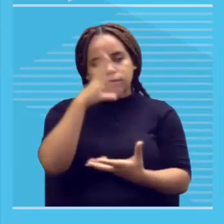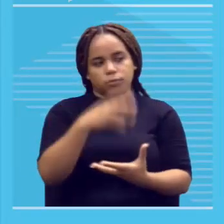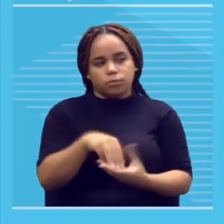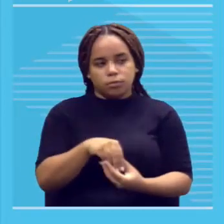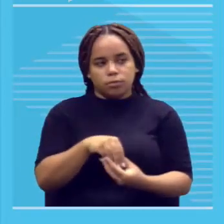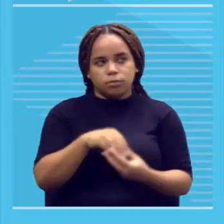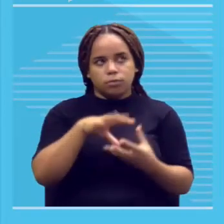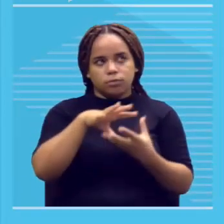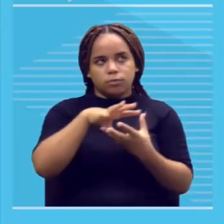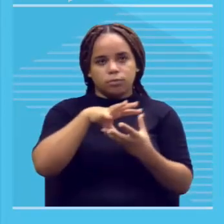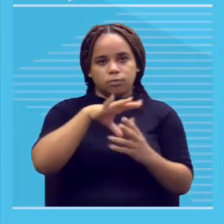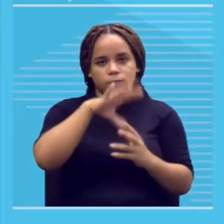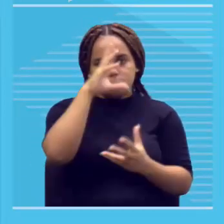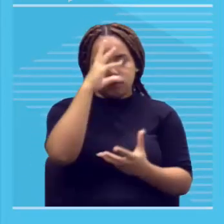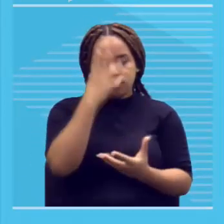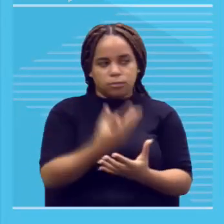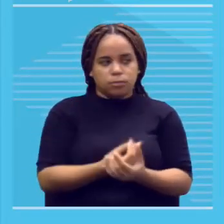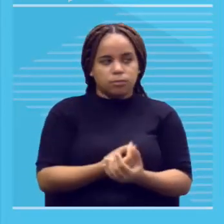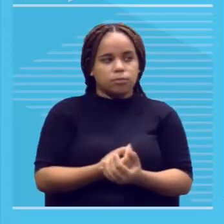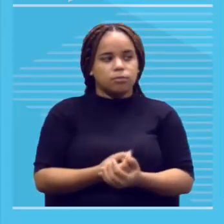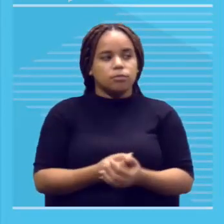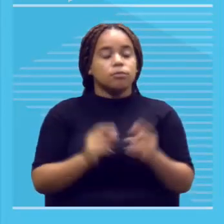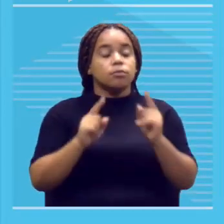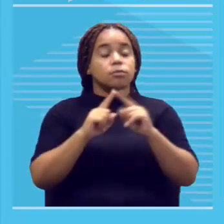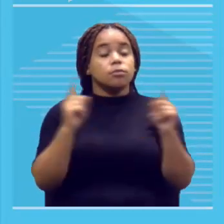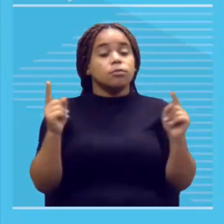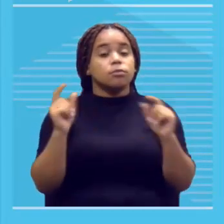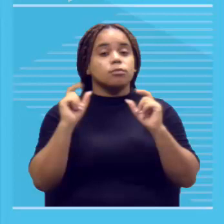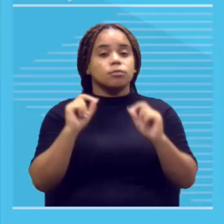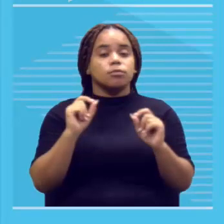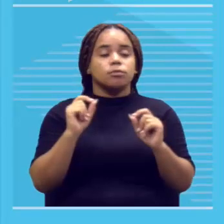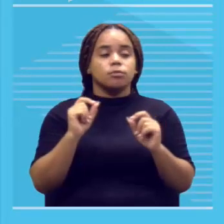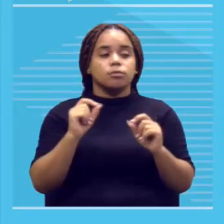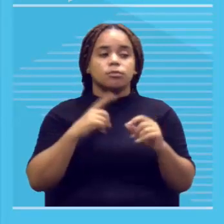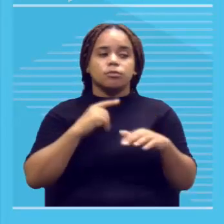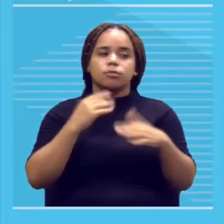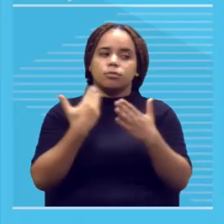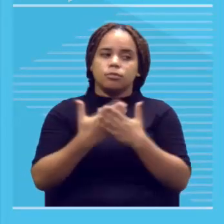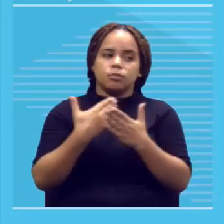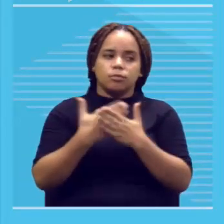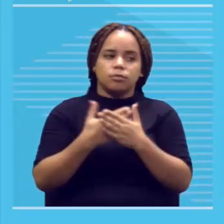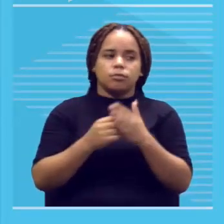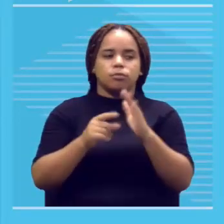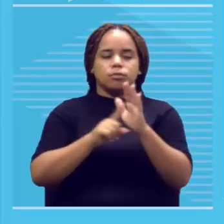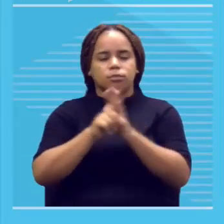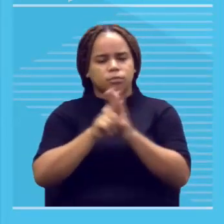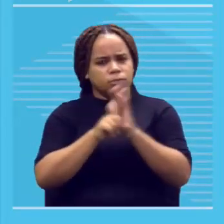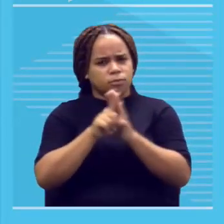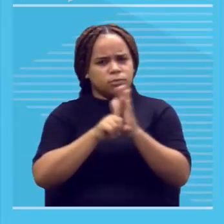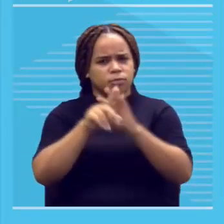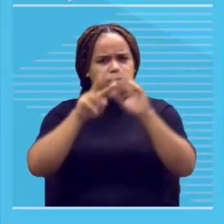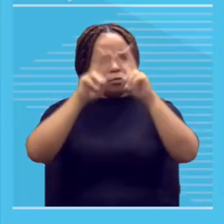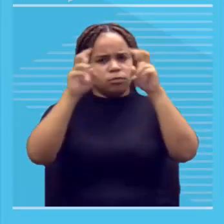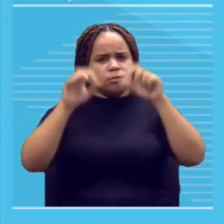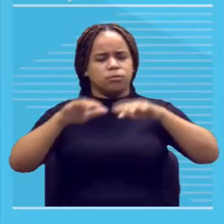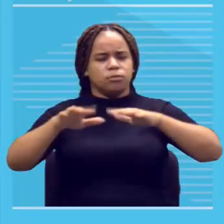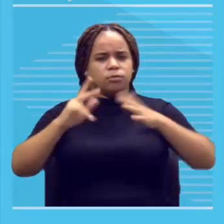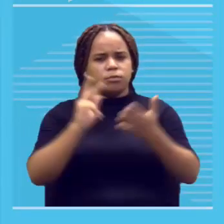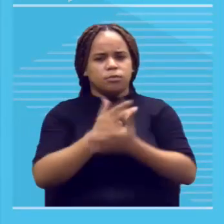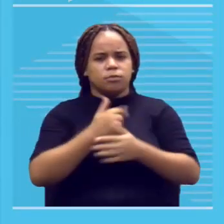Allan Kardec a medida em que ele estudava o fenômeno das Mesas girantes